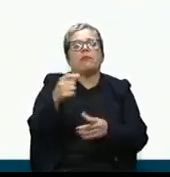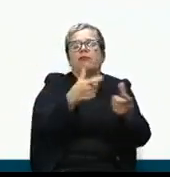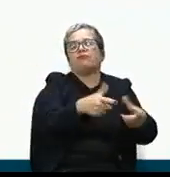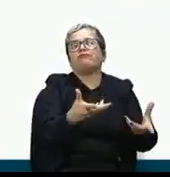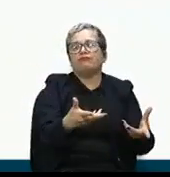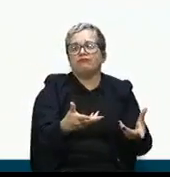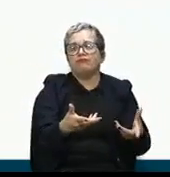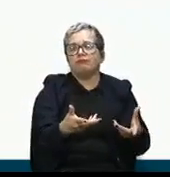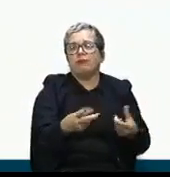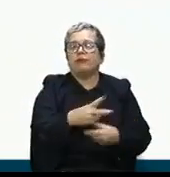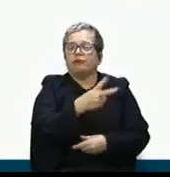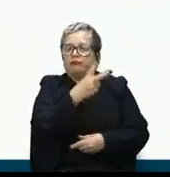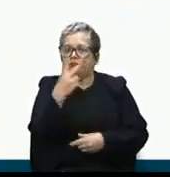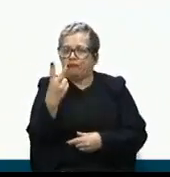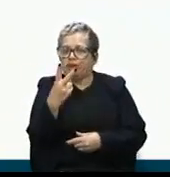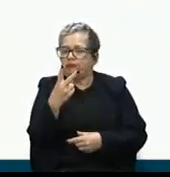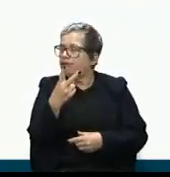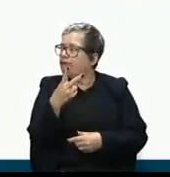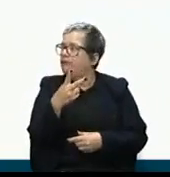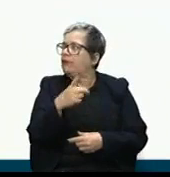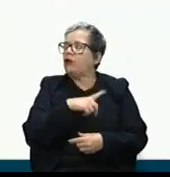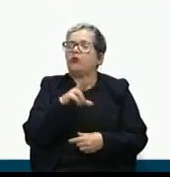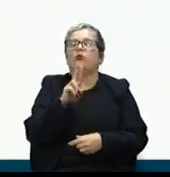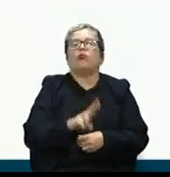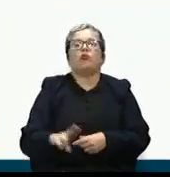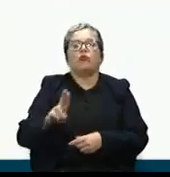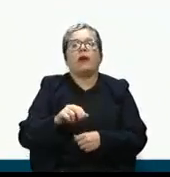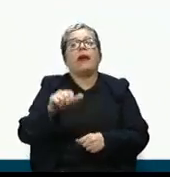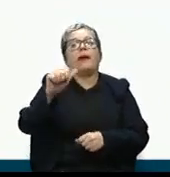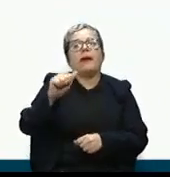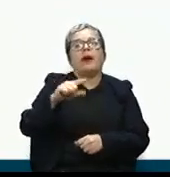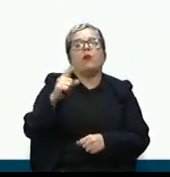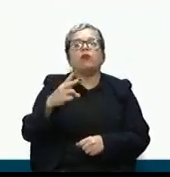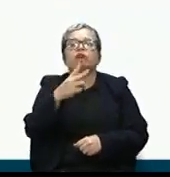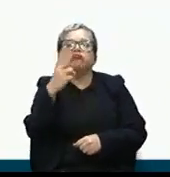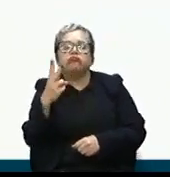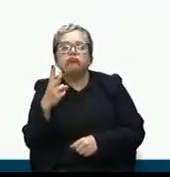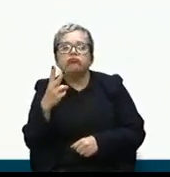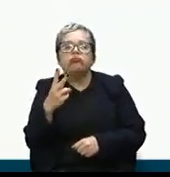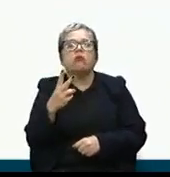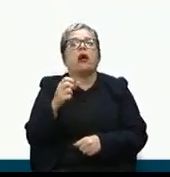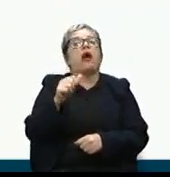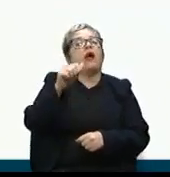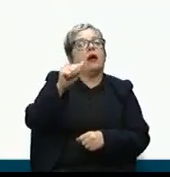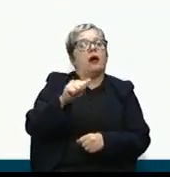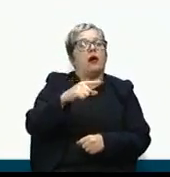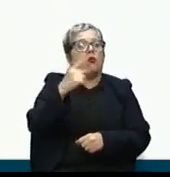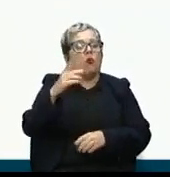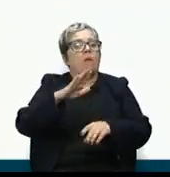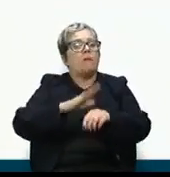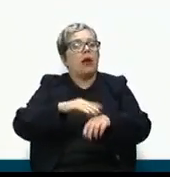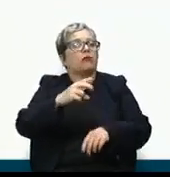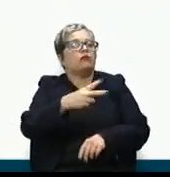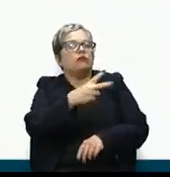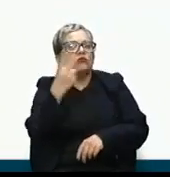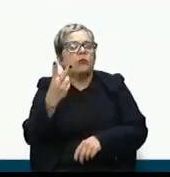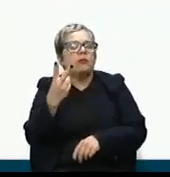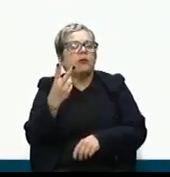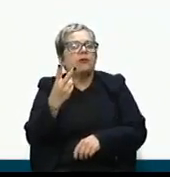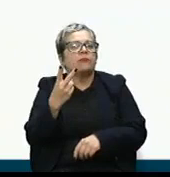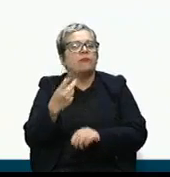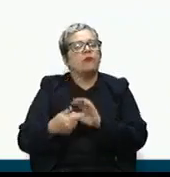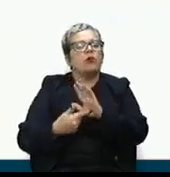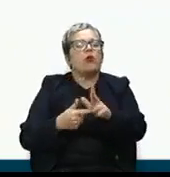posição. Na segunda, eu tenho que utilizar A1, 2. A vai ser 1 mais 2 para determinar a